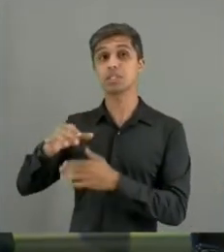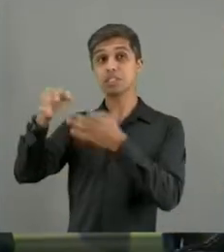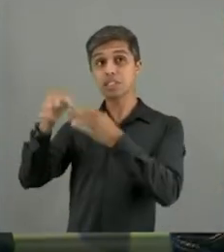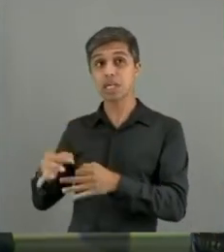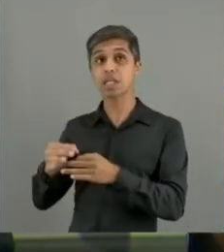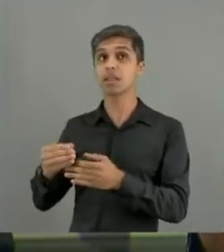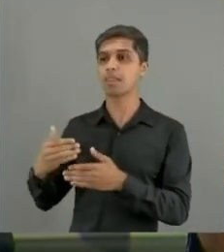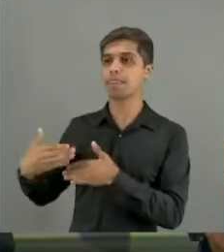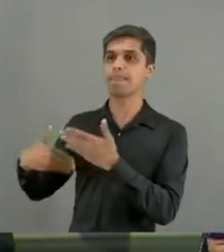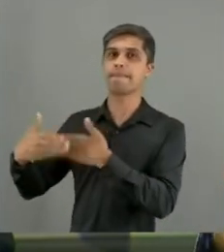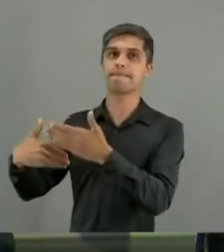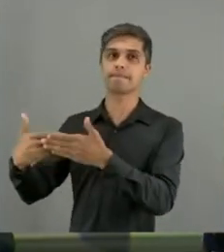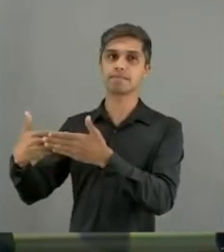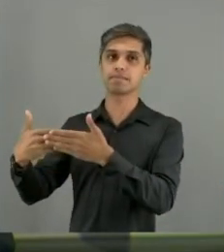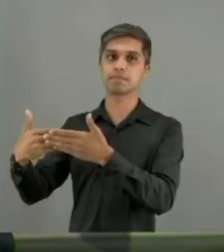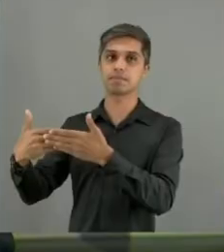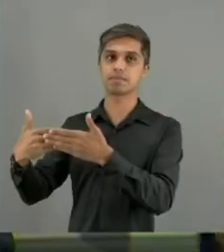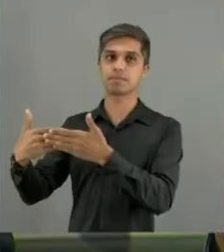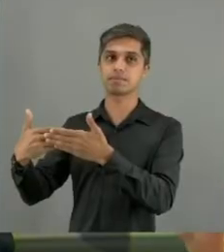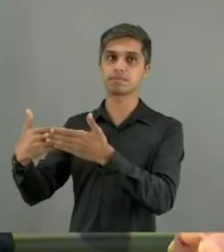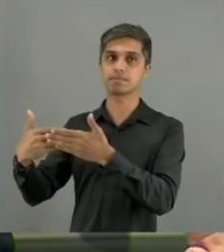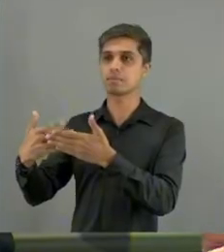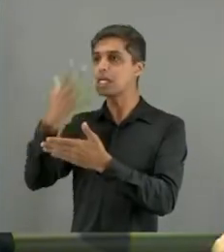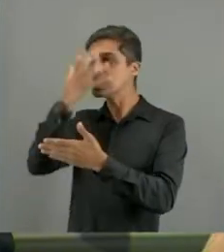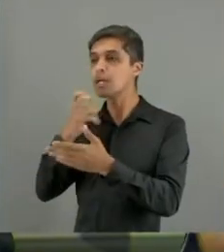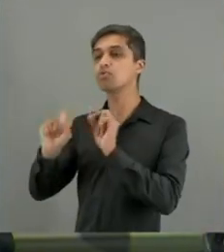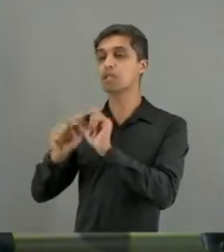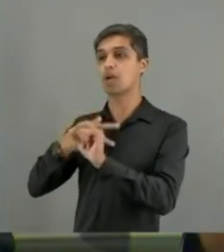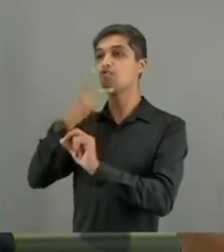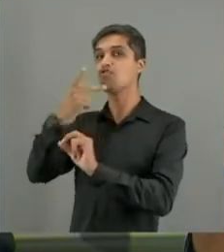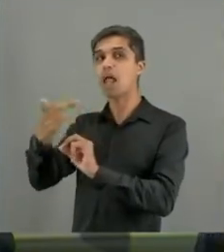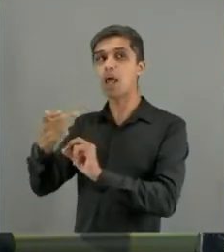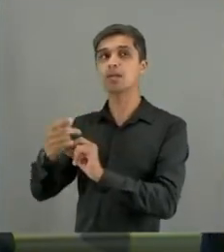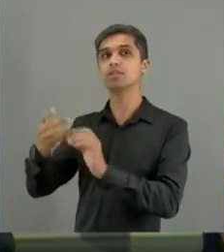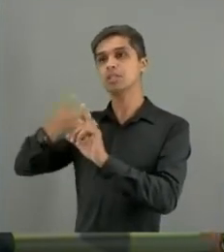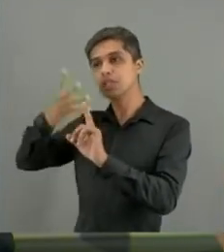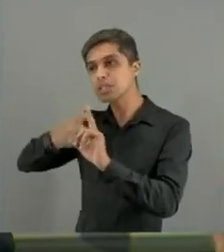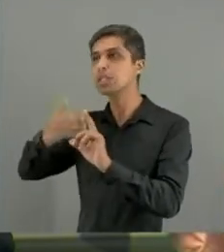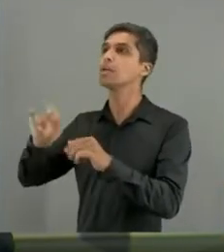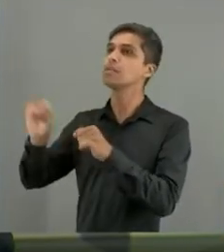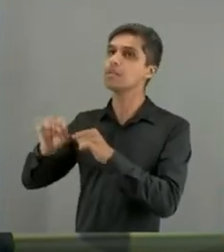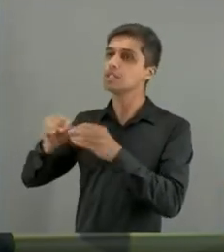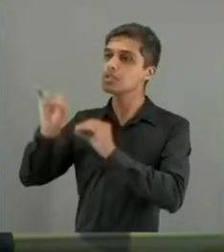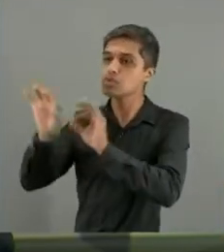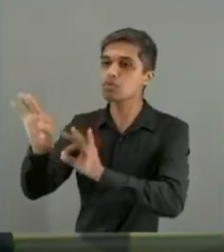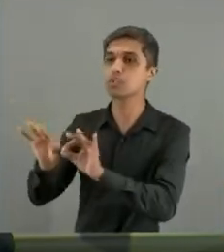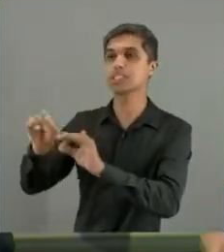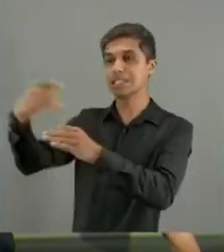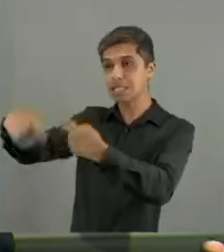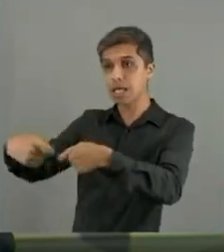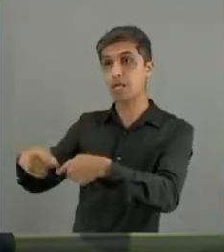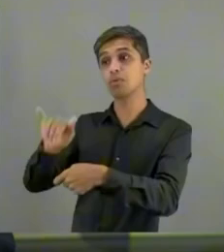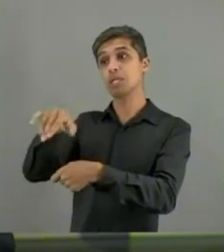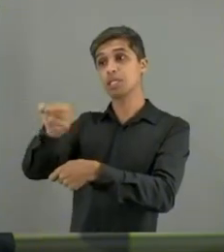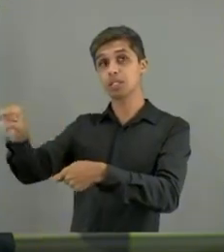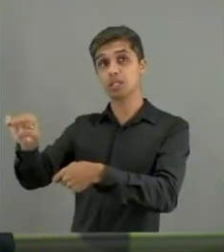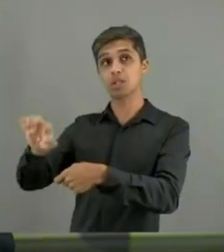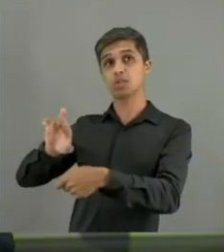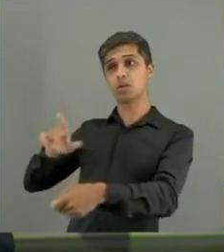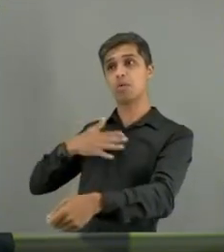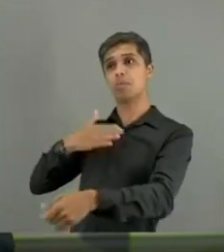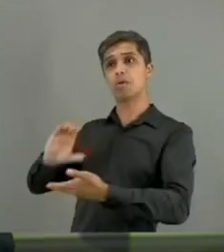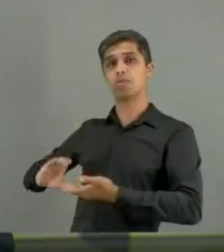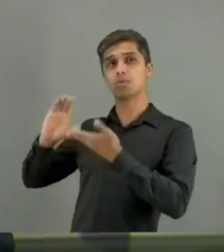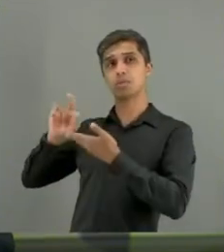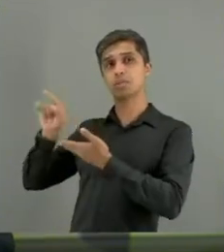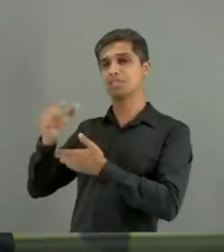que levaria a sério o que eu estava falando, ou que investigaria, que plantaria as coisas necessárias, era o INSS, não o Conselho.